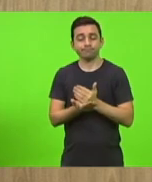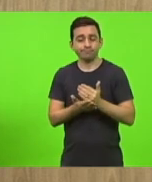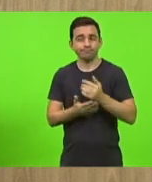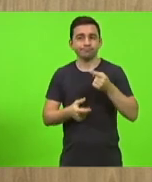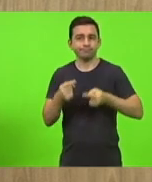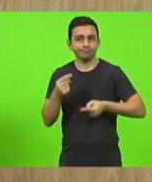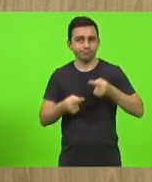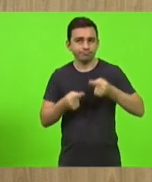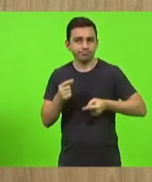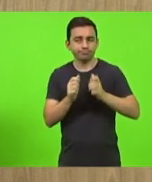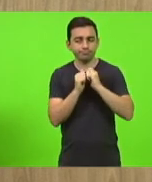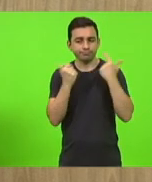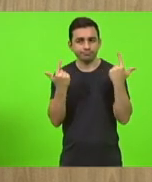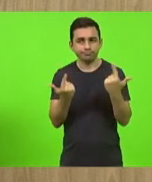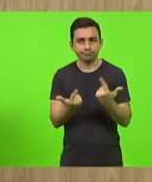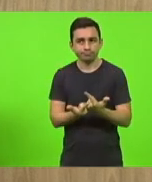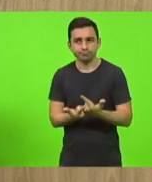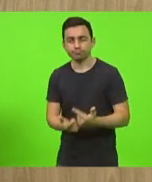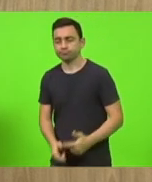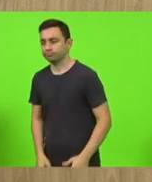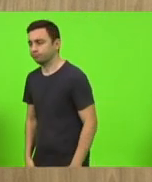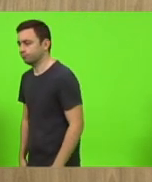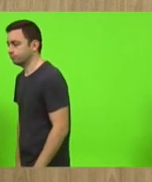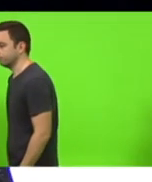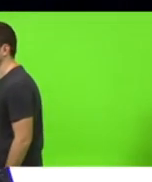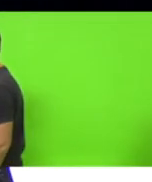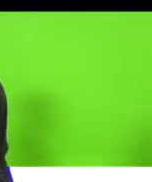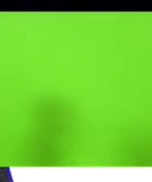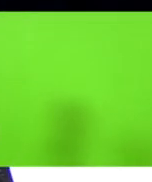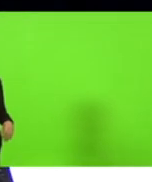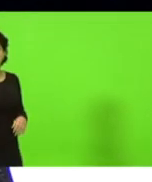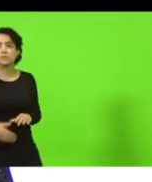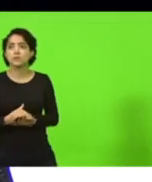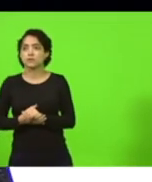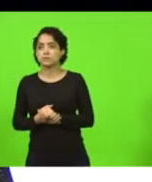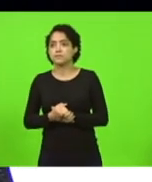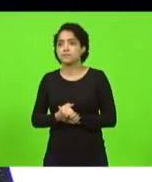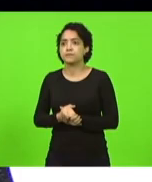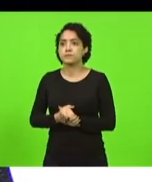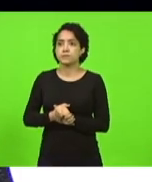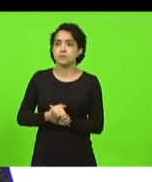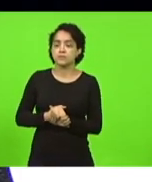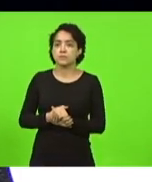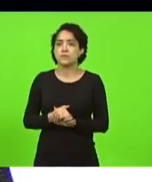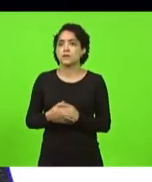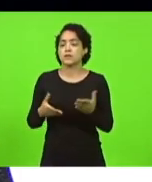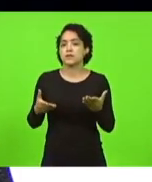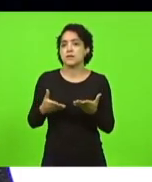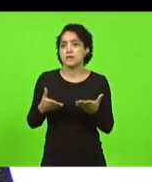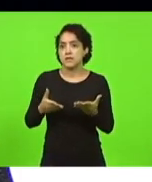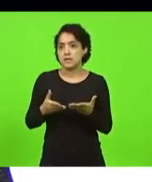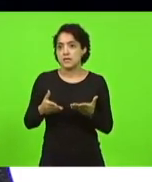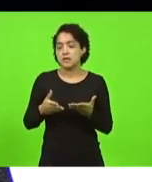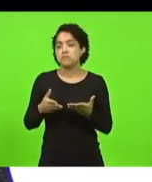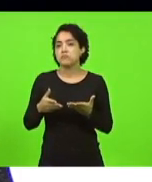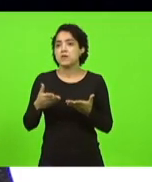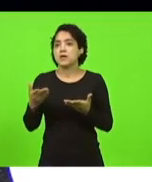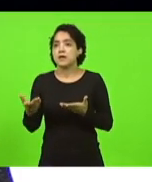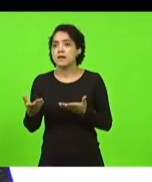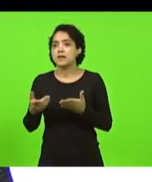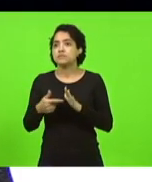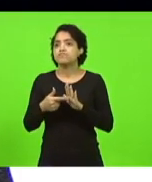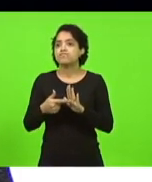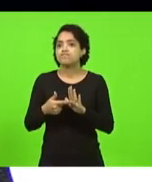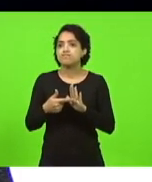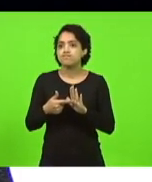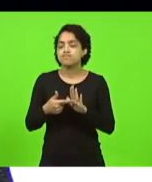na Assembleia Legislativa, que teve ampla repercussão estadual, e o Congresso elimina, então, a